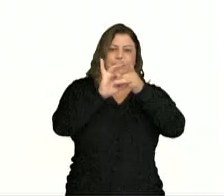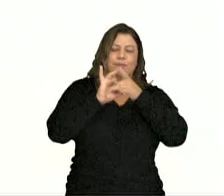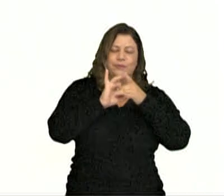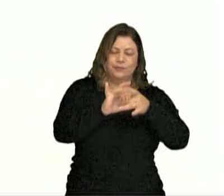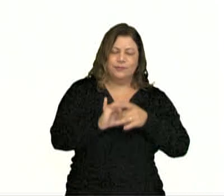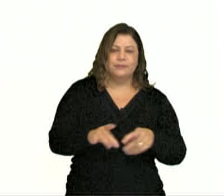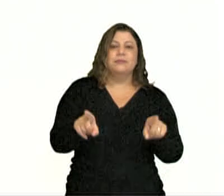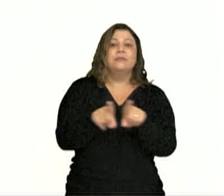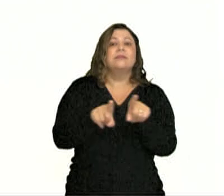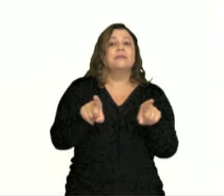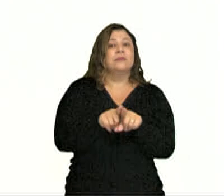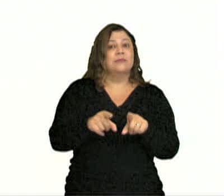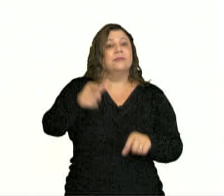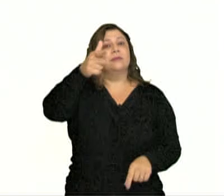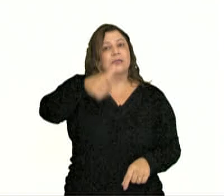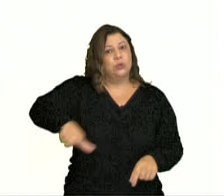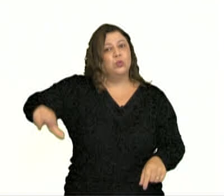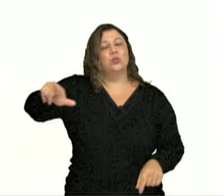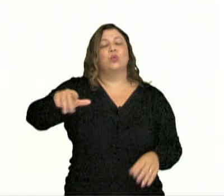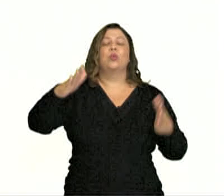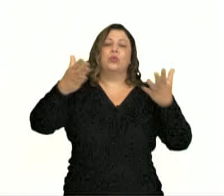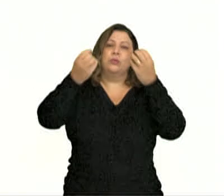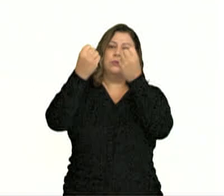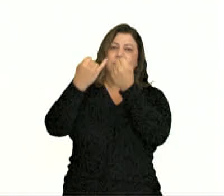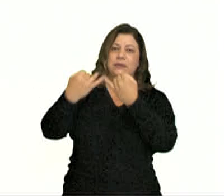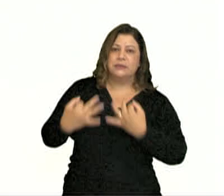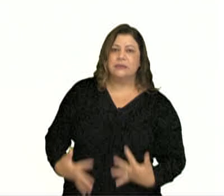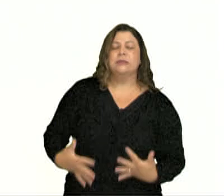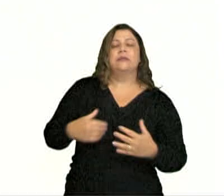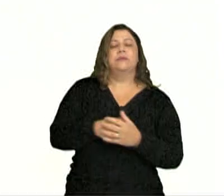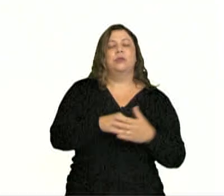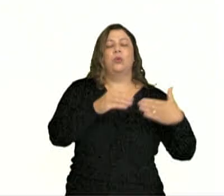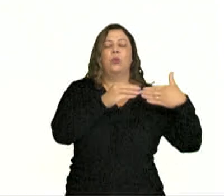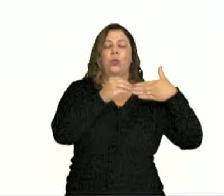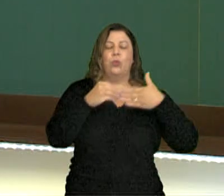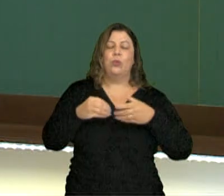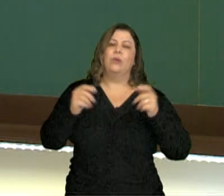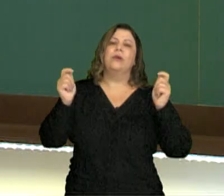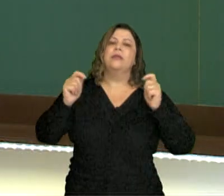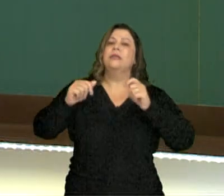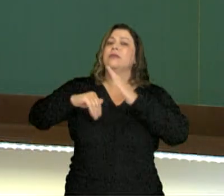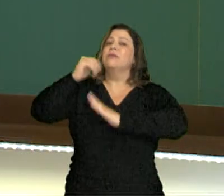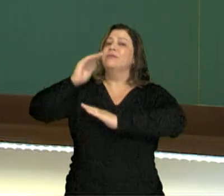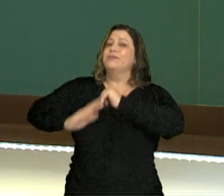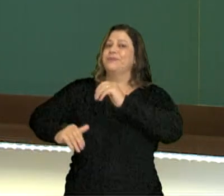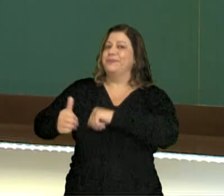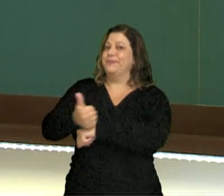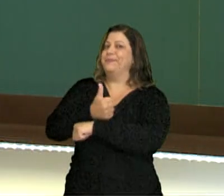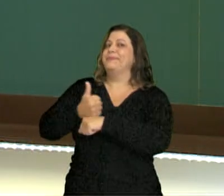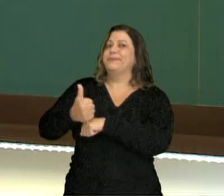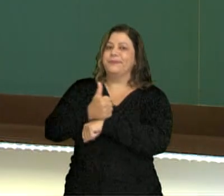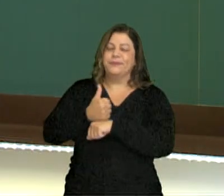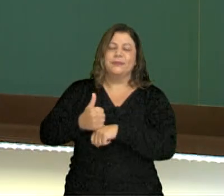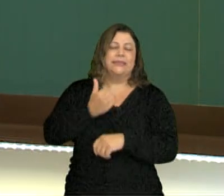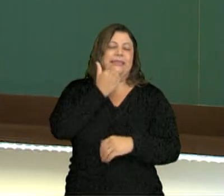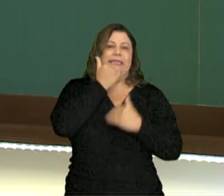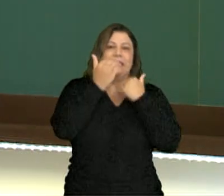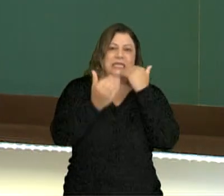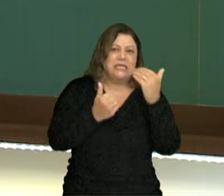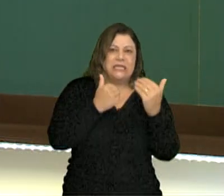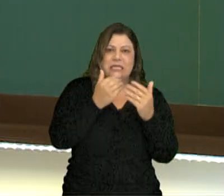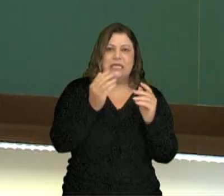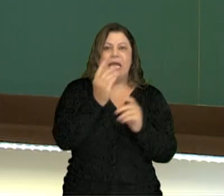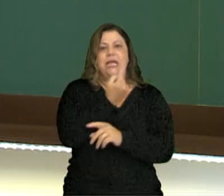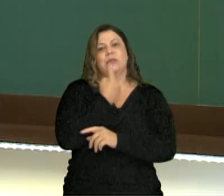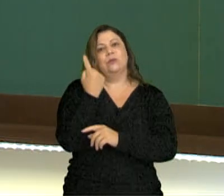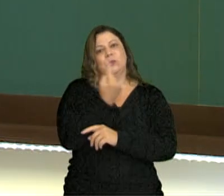ser realizada, de novo, como a gente já falou, sob orientação do profissional. Ninguém pode praticar isso sem orientação,